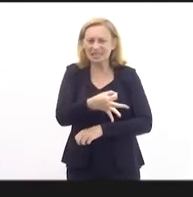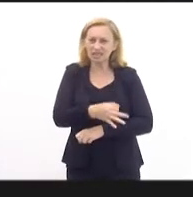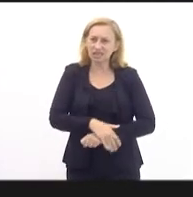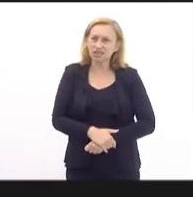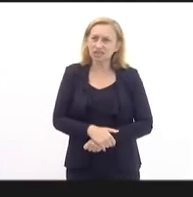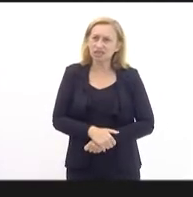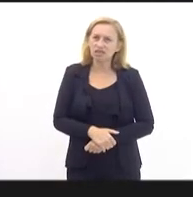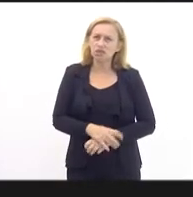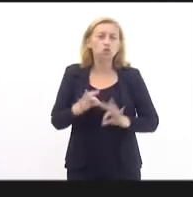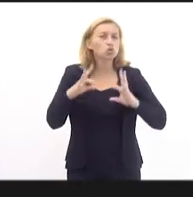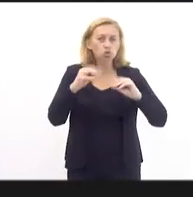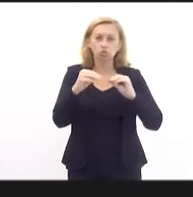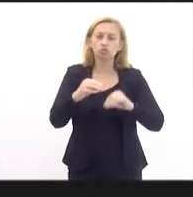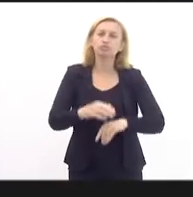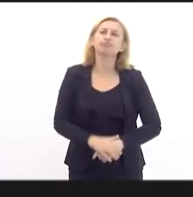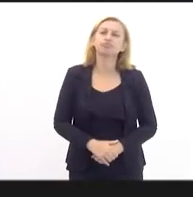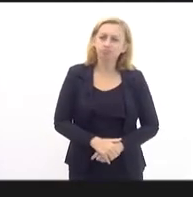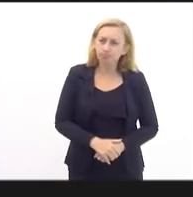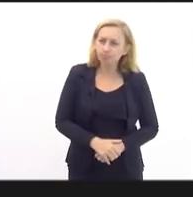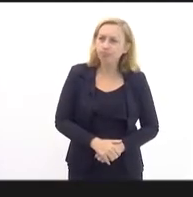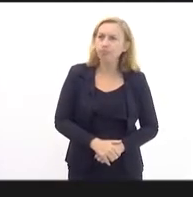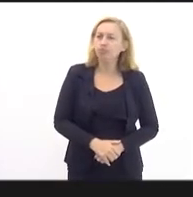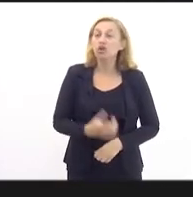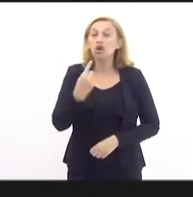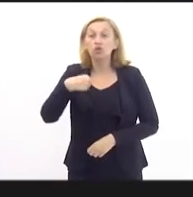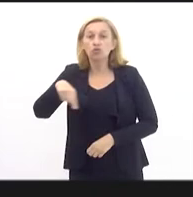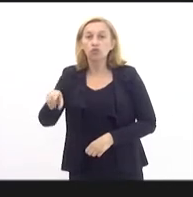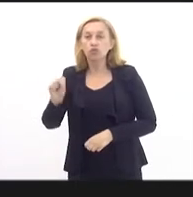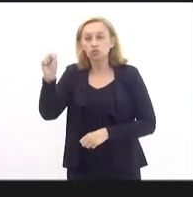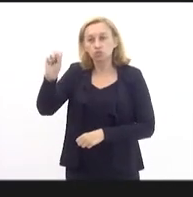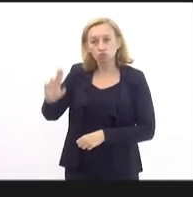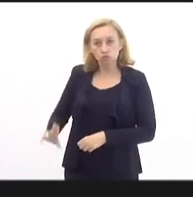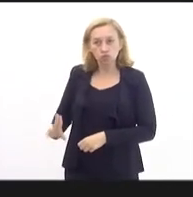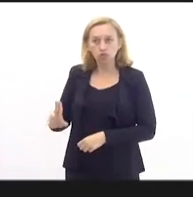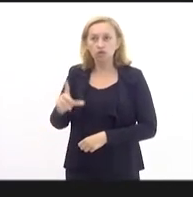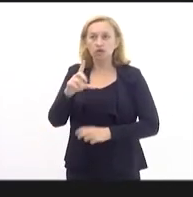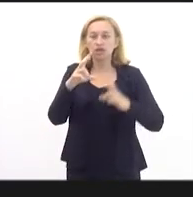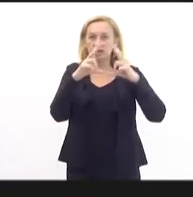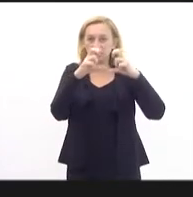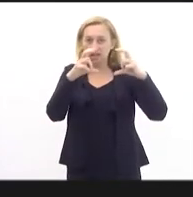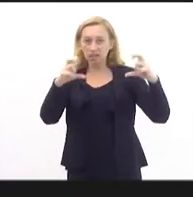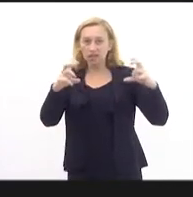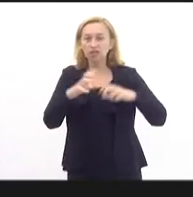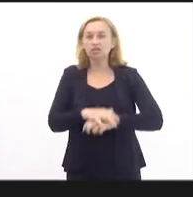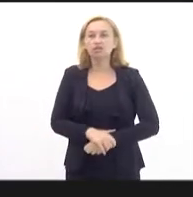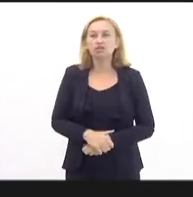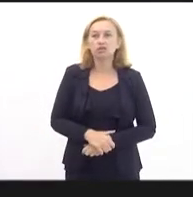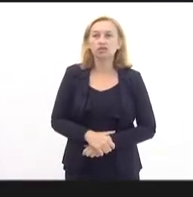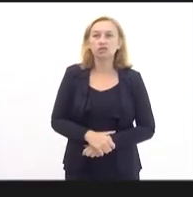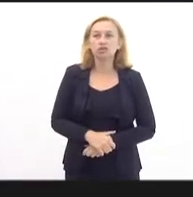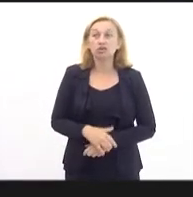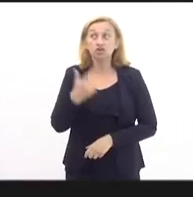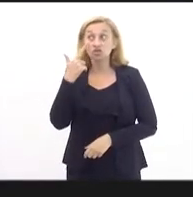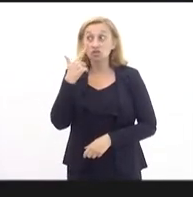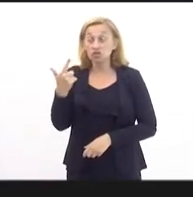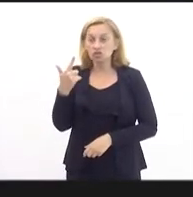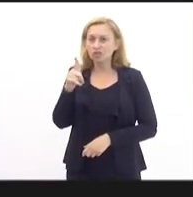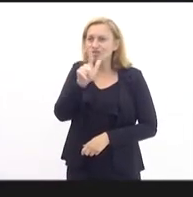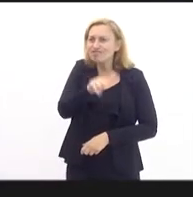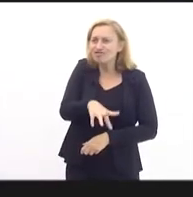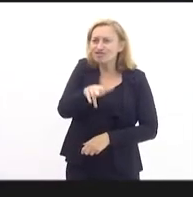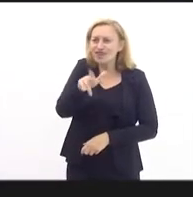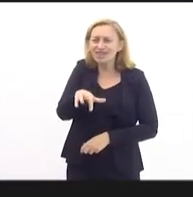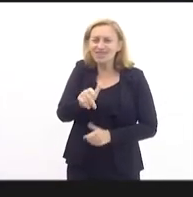em absolutamente tudo, né? Fui no sul, em Santa Catarina, e aí a gente vê uma